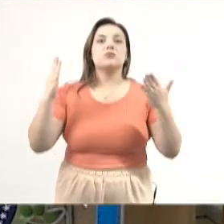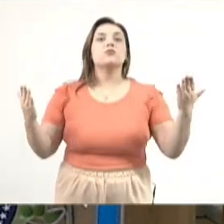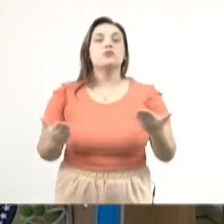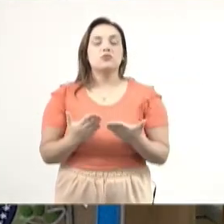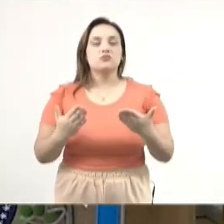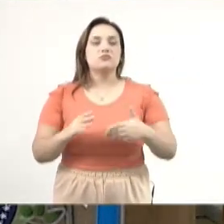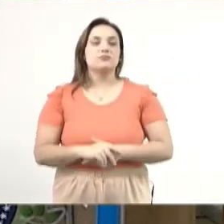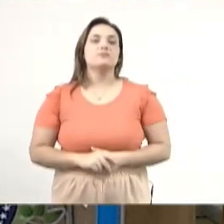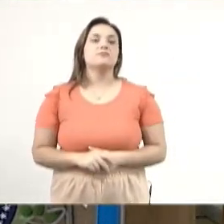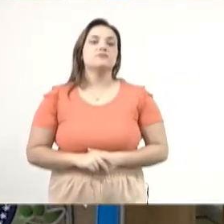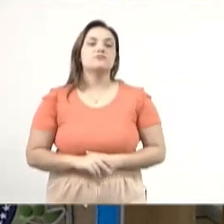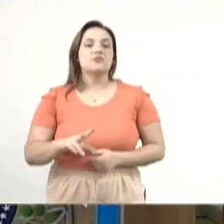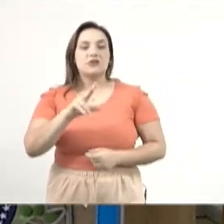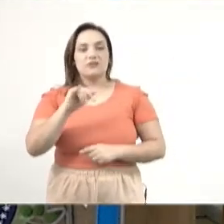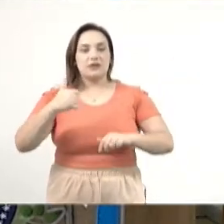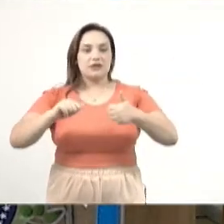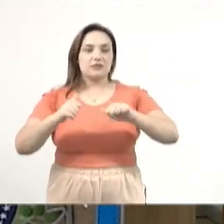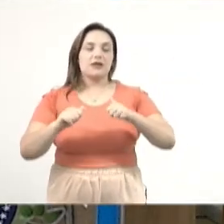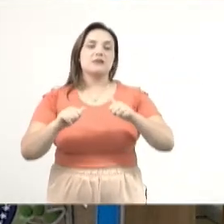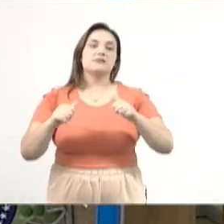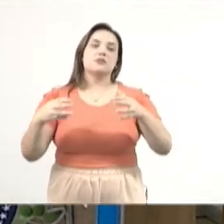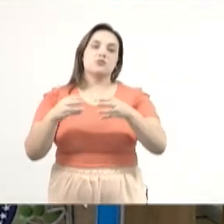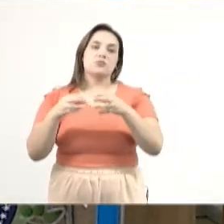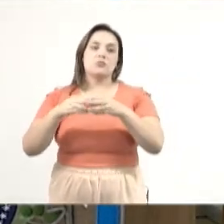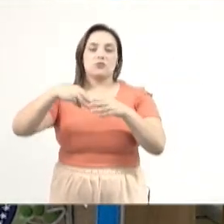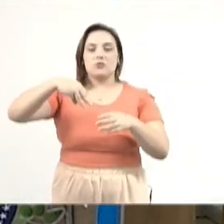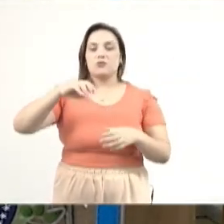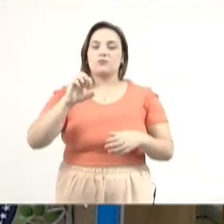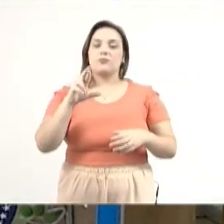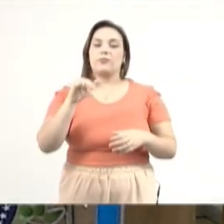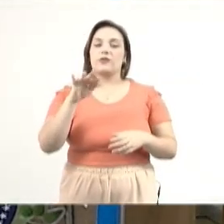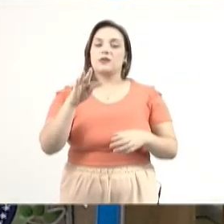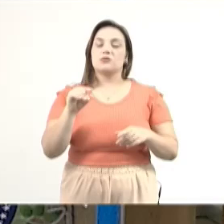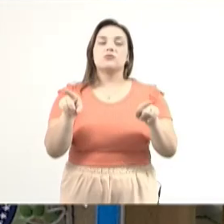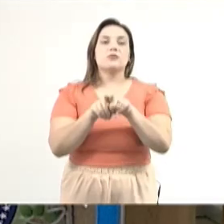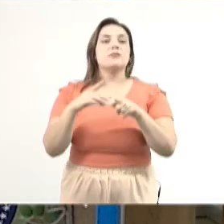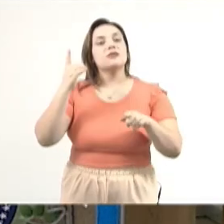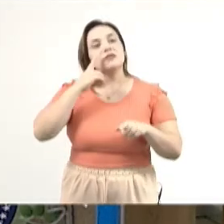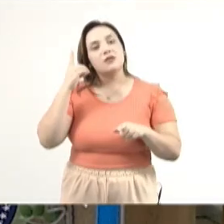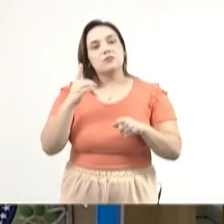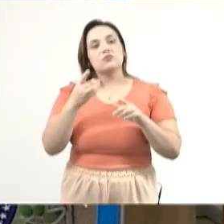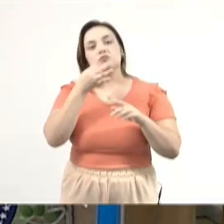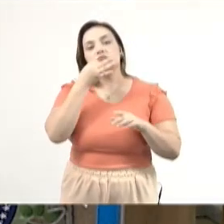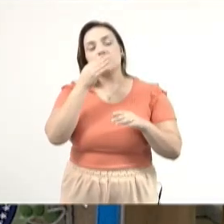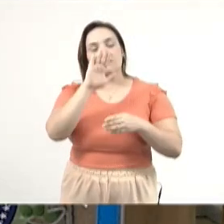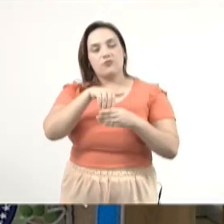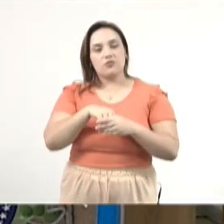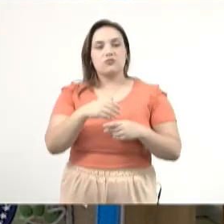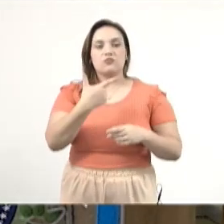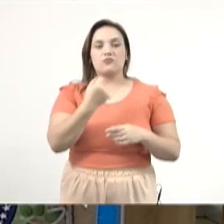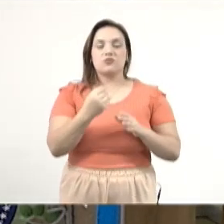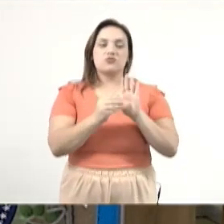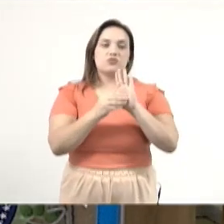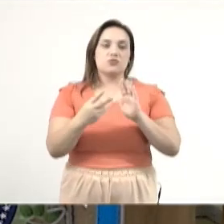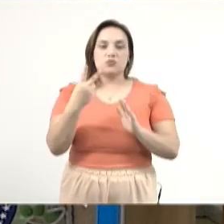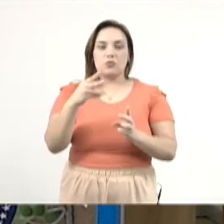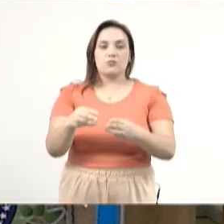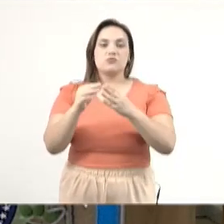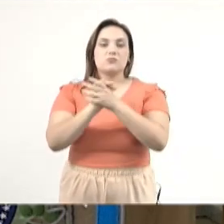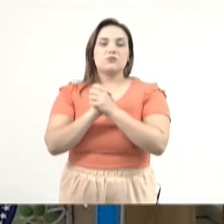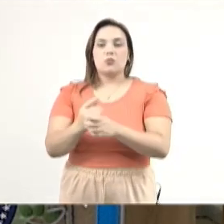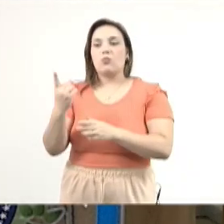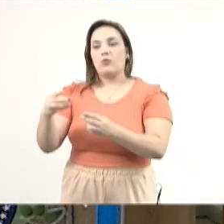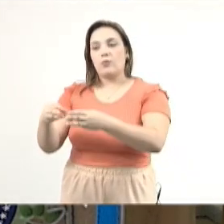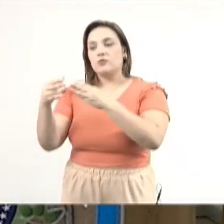Essa matéria vai agora para análise das comissões de mérito, mas os parlamentares também deliberaram hoje sobre 20 indicações, 2 moções de congratulação e uma